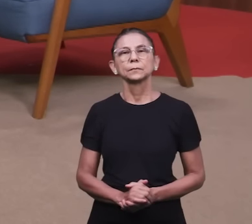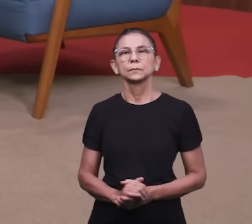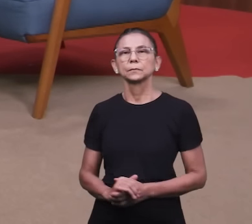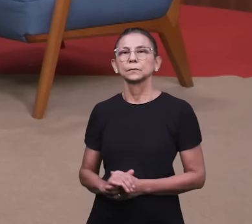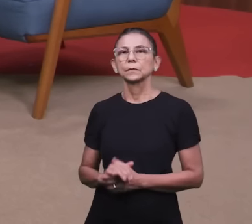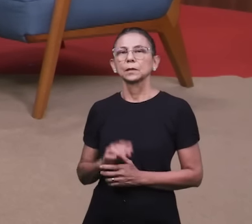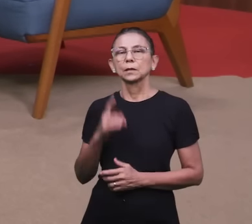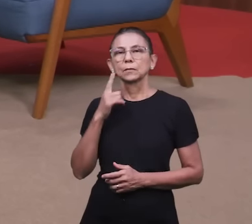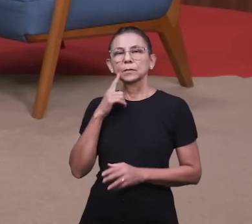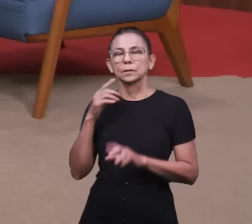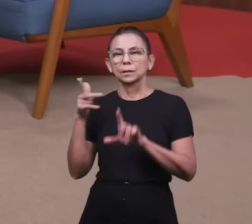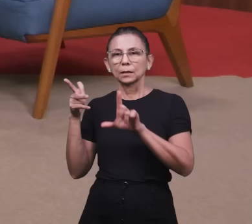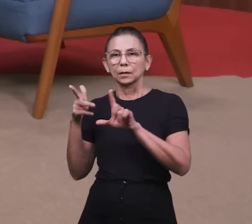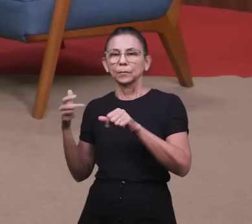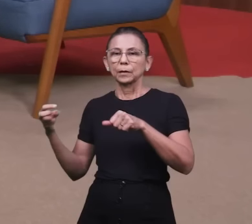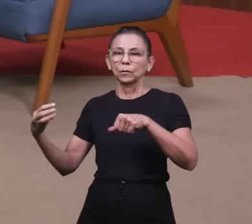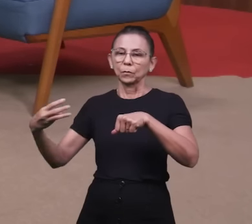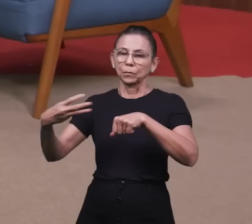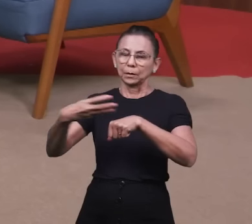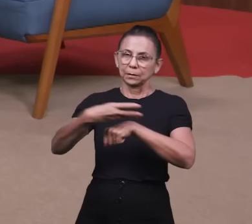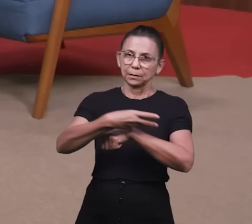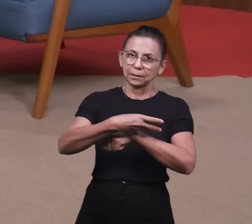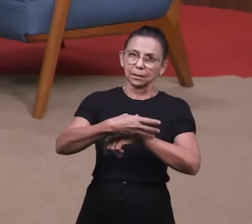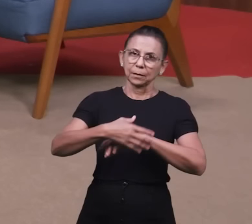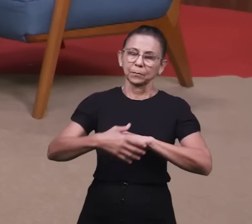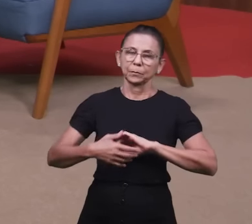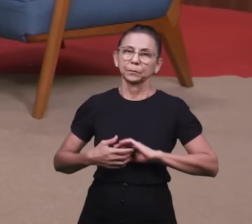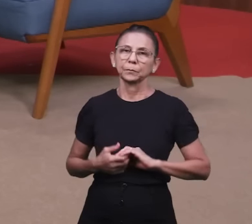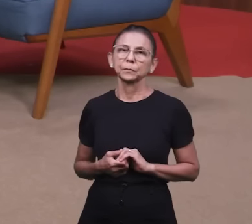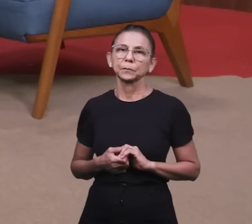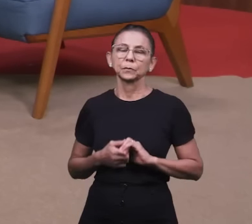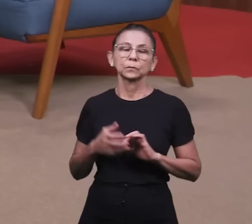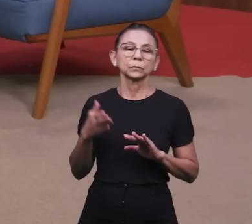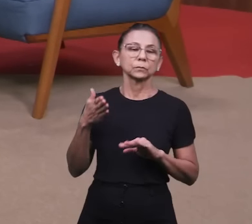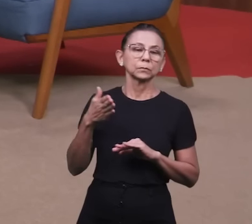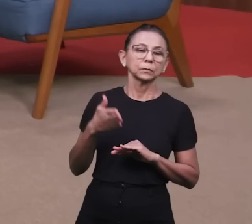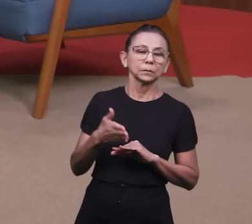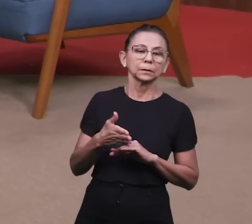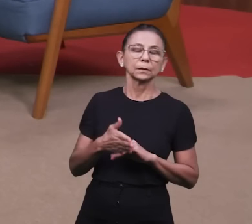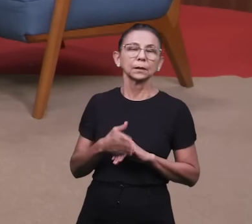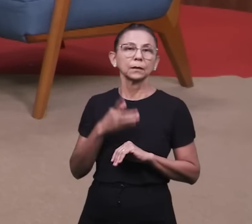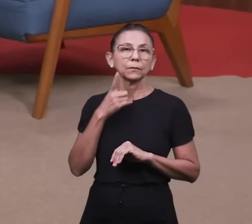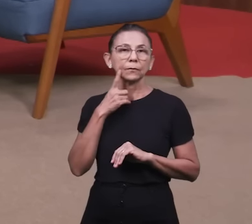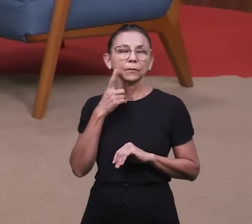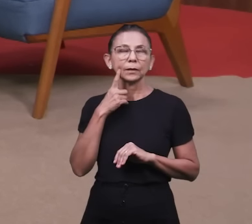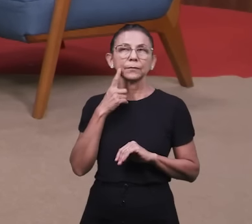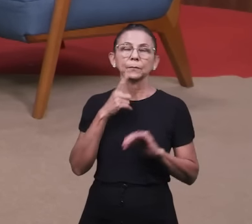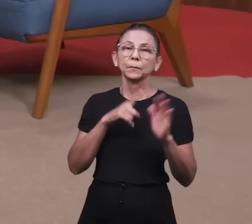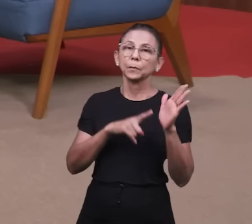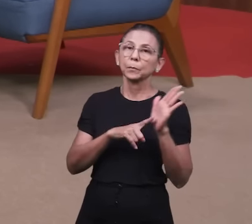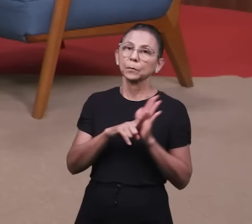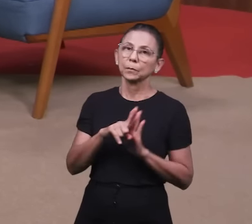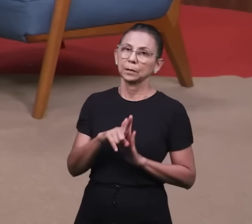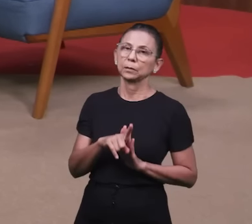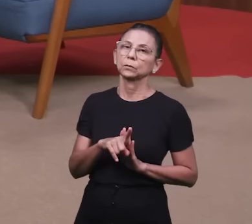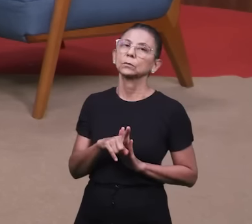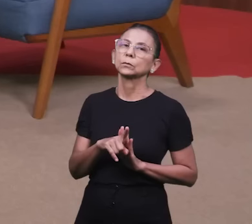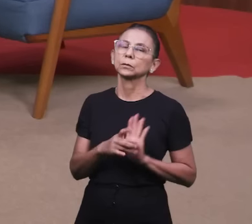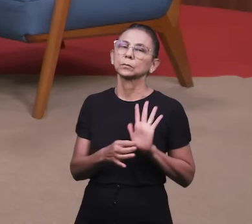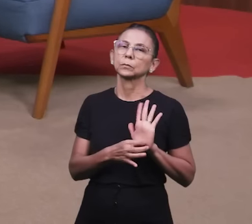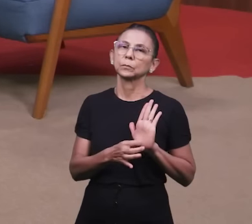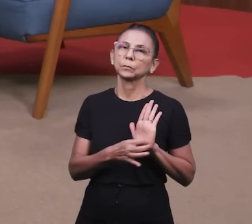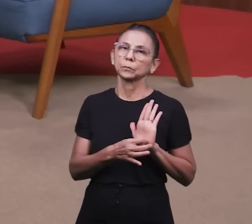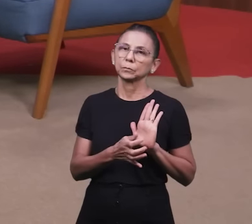redirecionado né para o WhatsApp mais uma vez mas lá no aplicativo quando você chegar lá você vai ver que tem uma pergunta